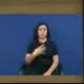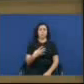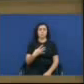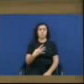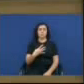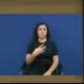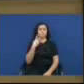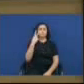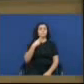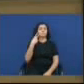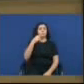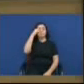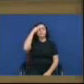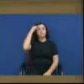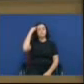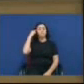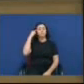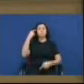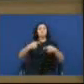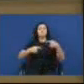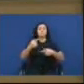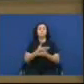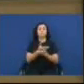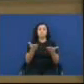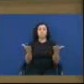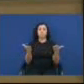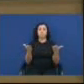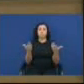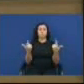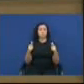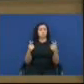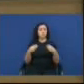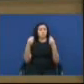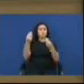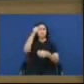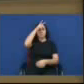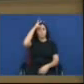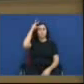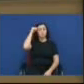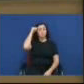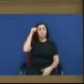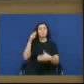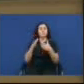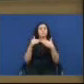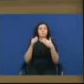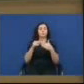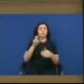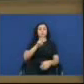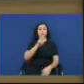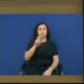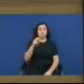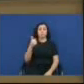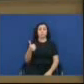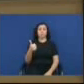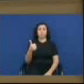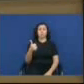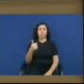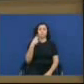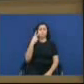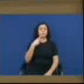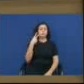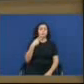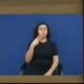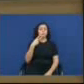550/2014. Vereador Dr. Júlio. Em discussão. Não havendo, ao Executivo. Requerimento 551,